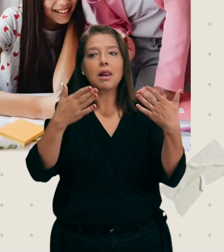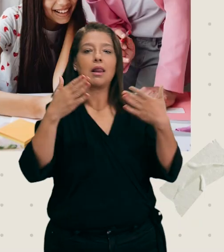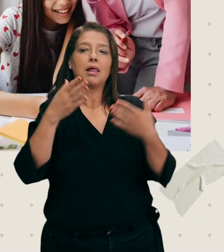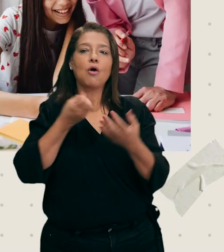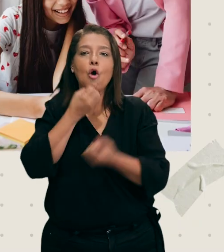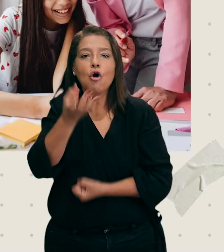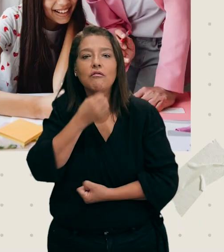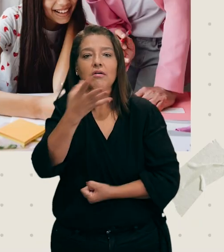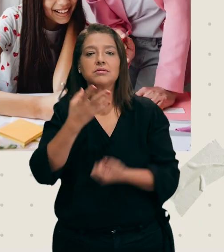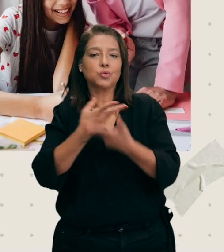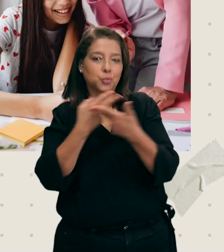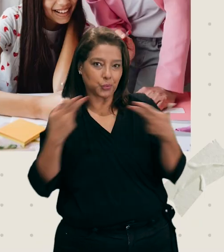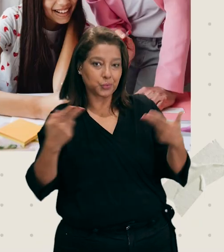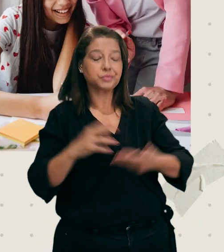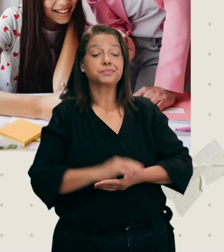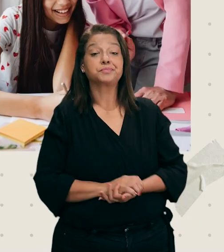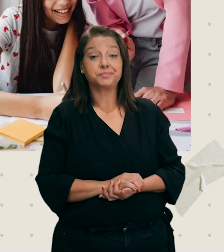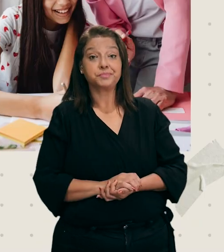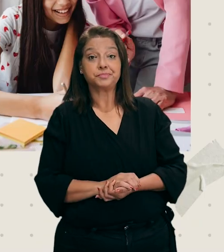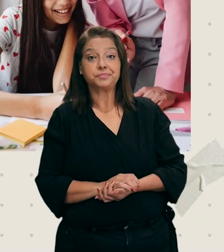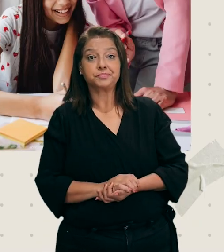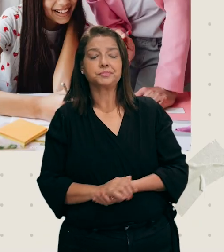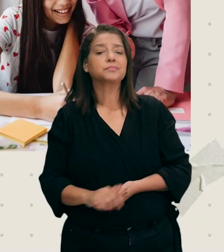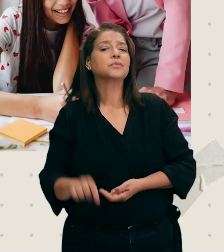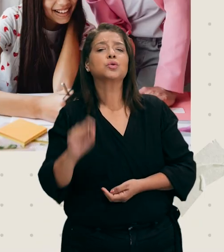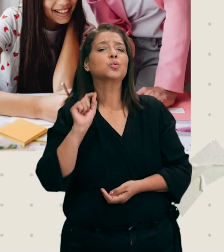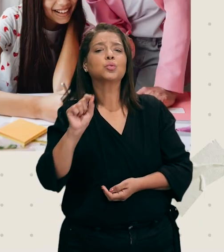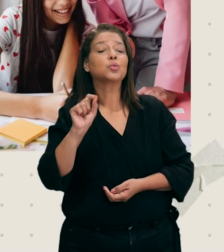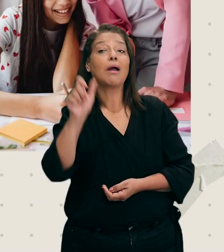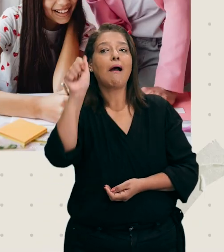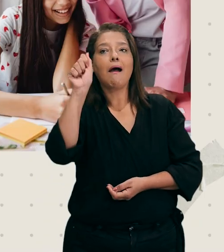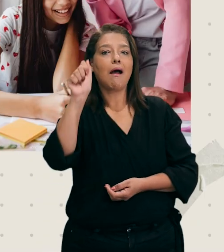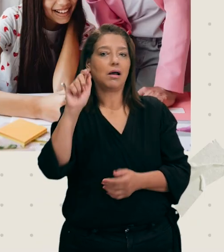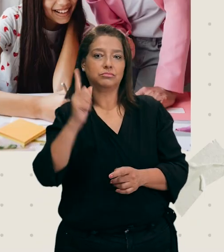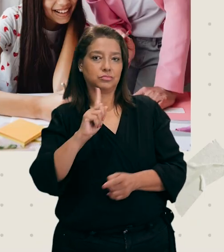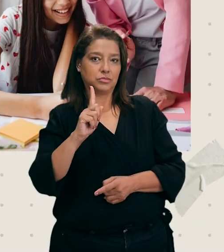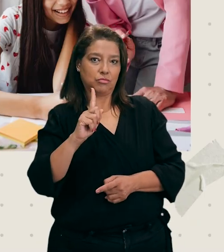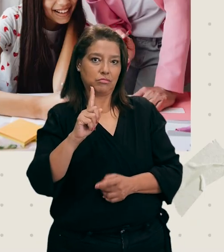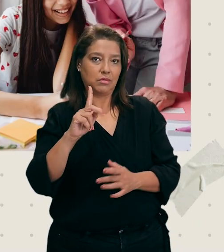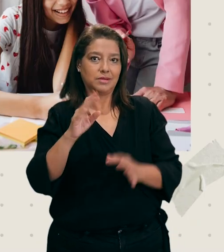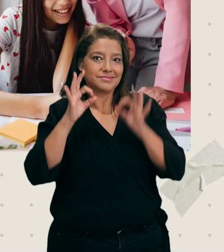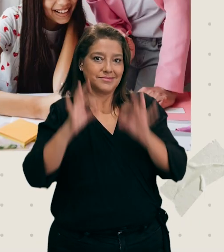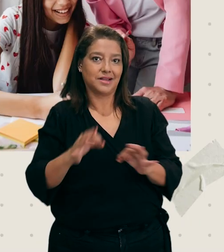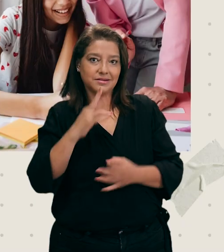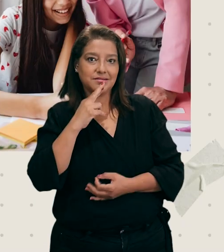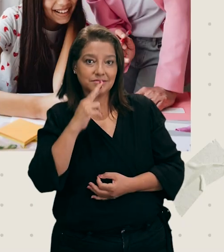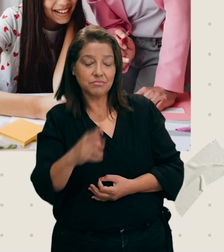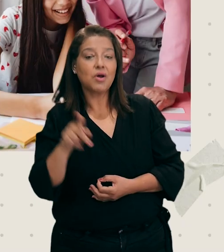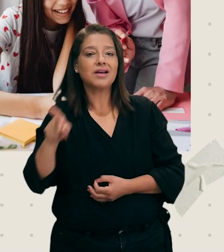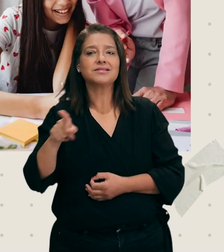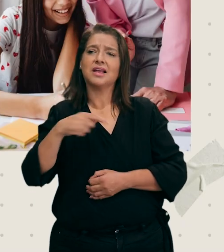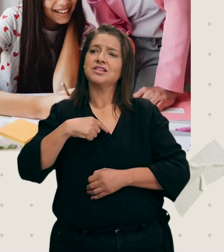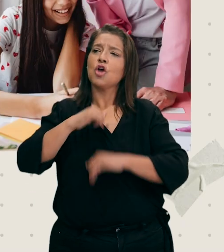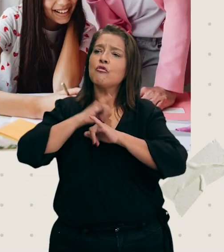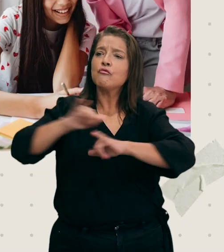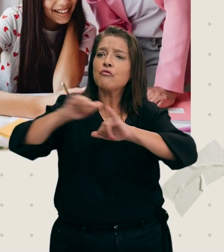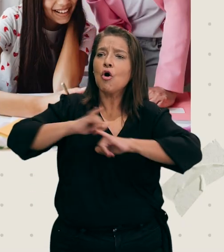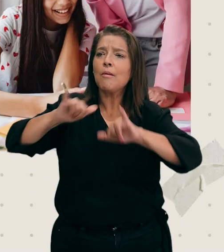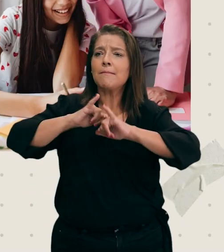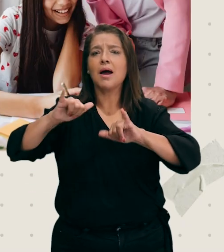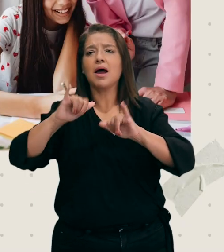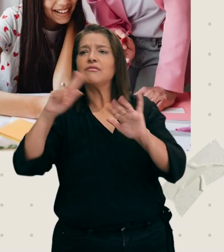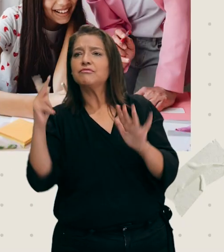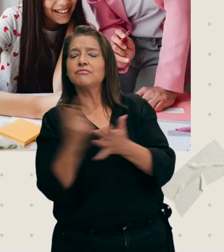relatar. Por que a não serve? A fala informar com dados e fatos implicaria a presença de